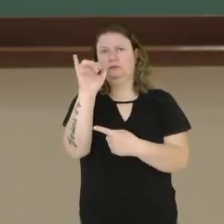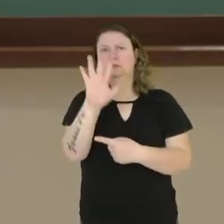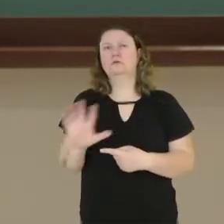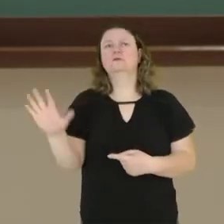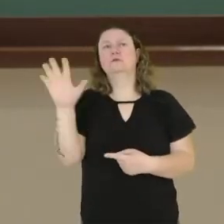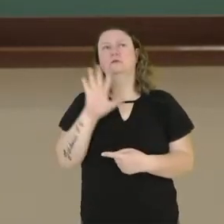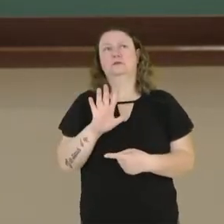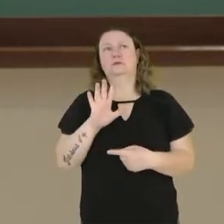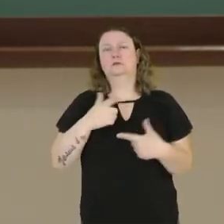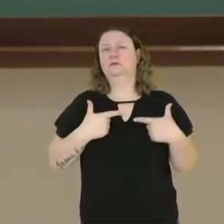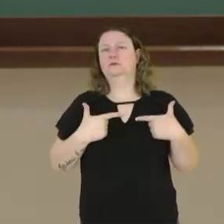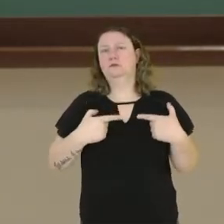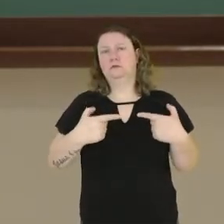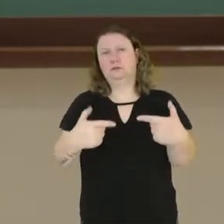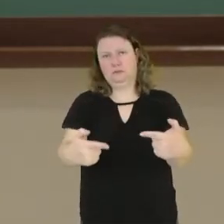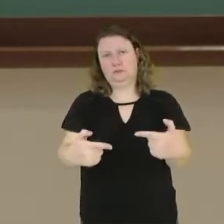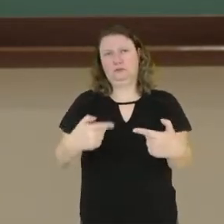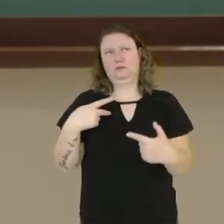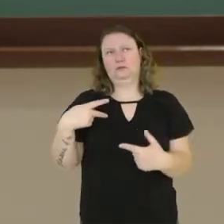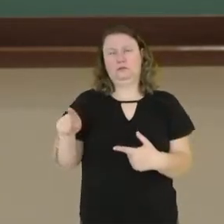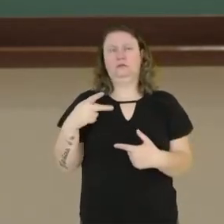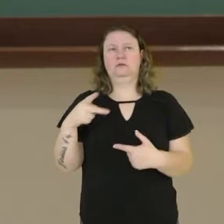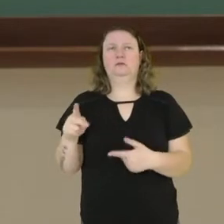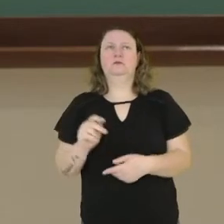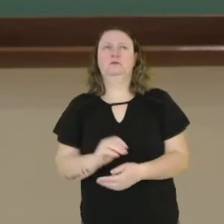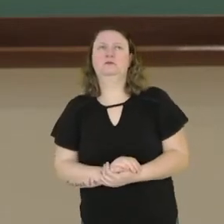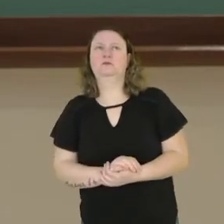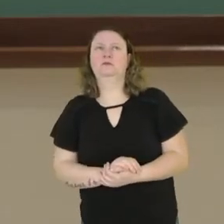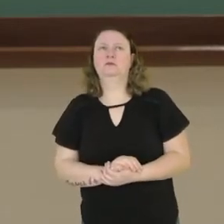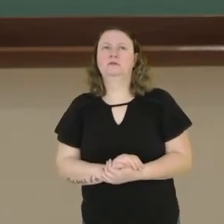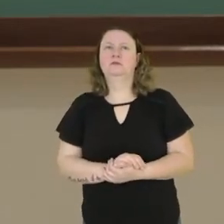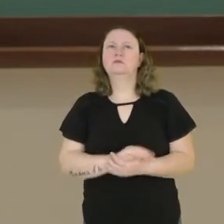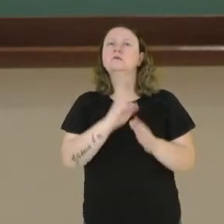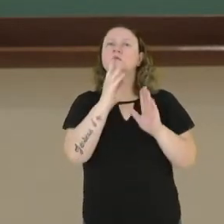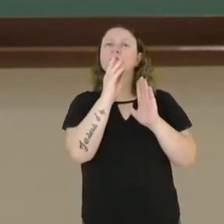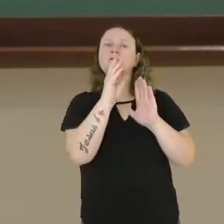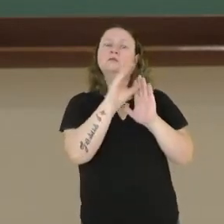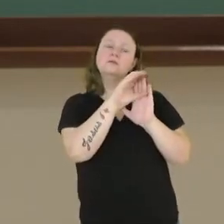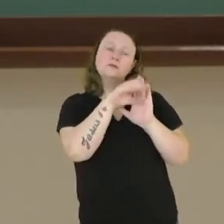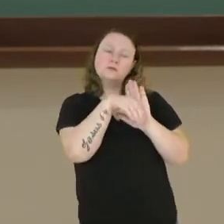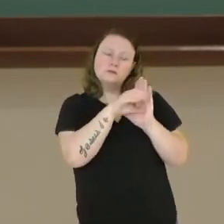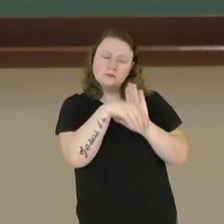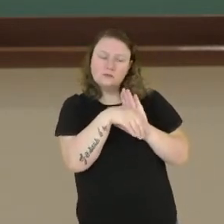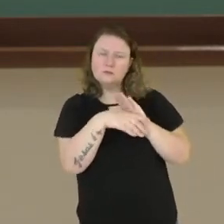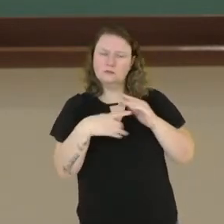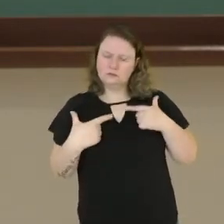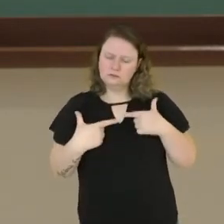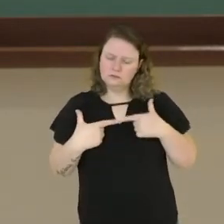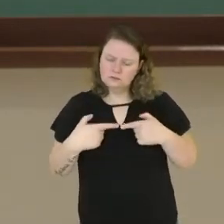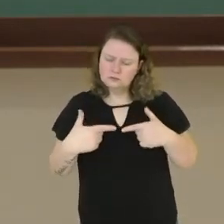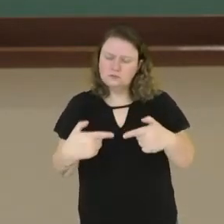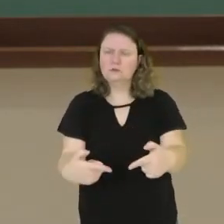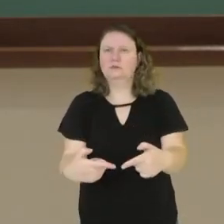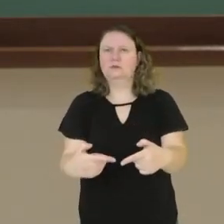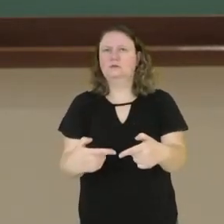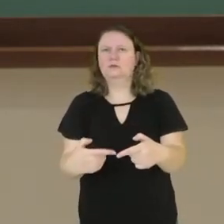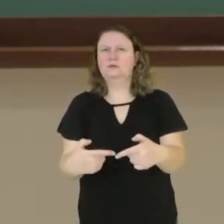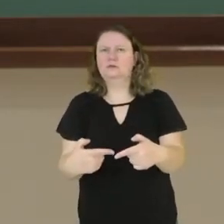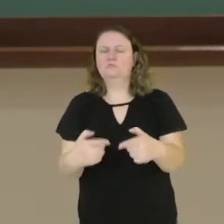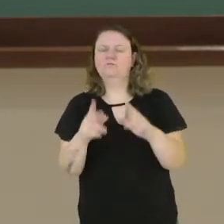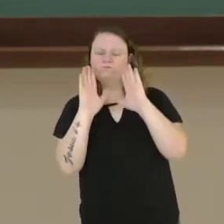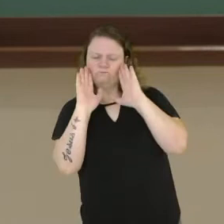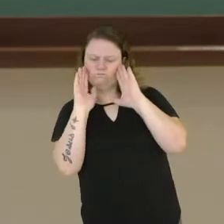durante a Guerra do Paraguai. Bom, o conceito de guerra, ele nos remete a vários